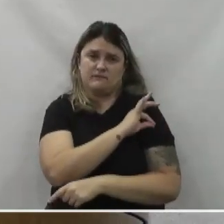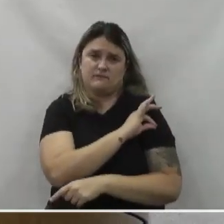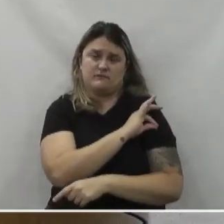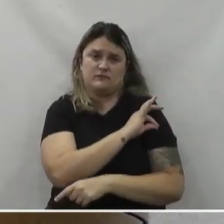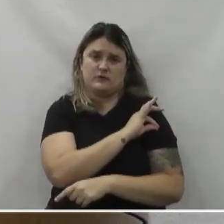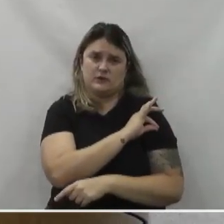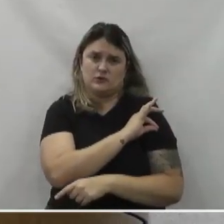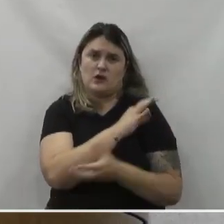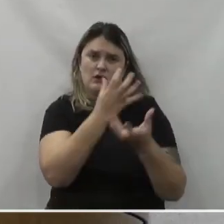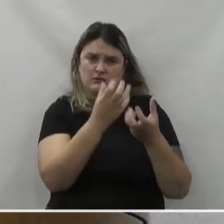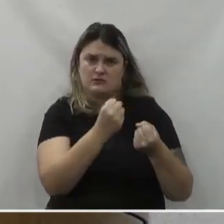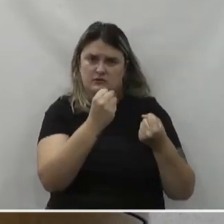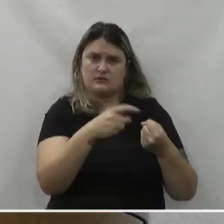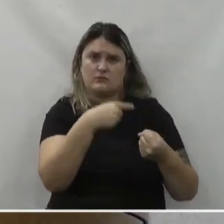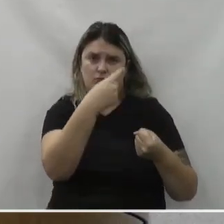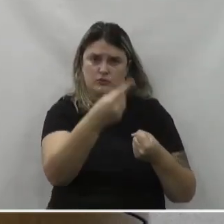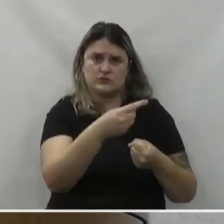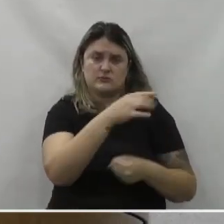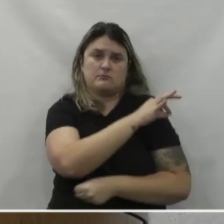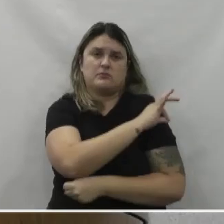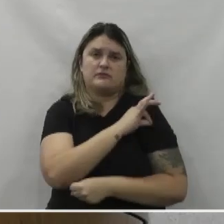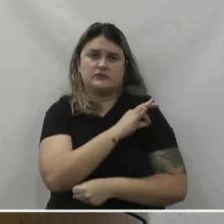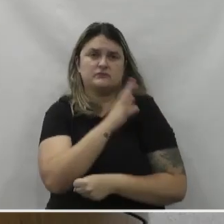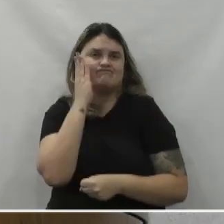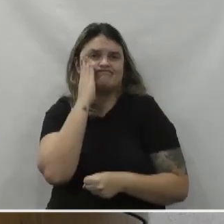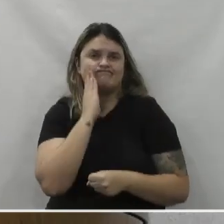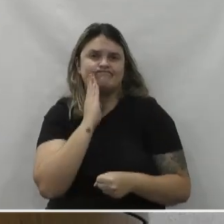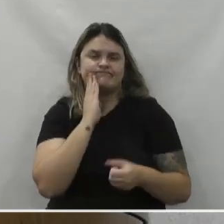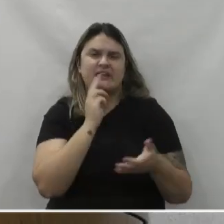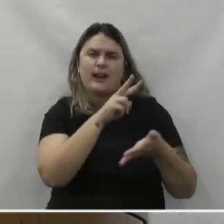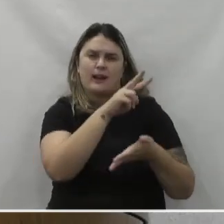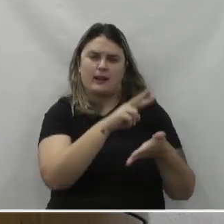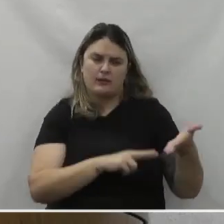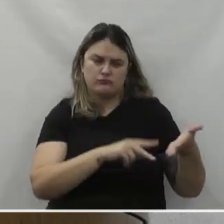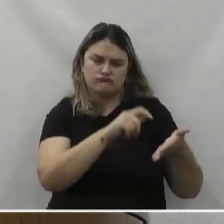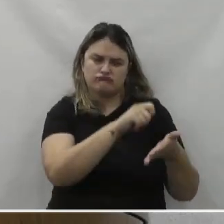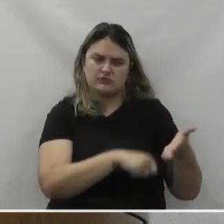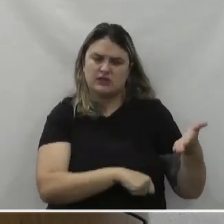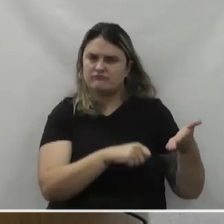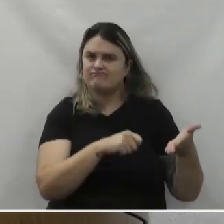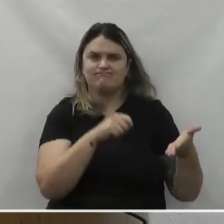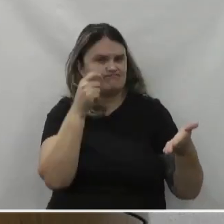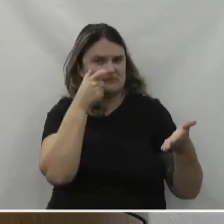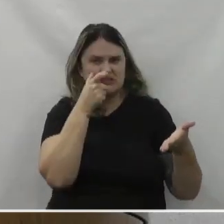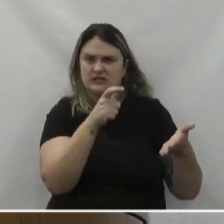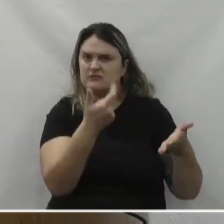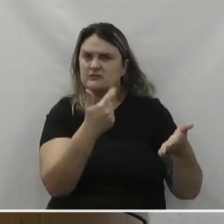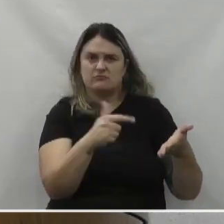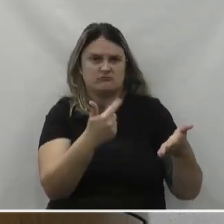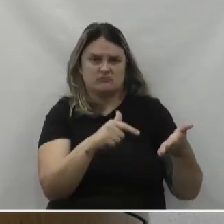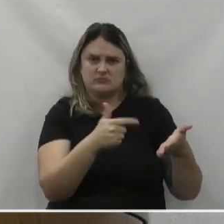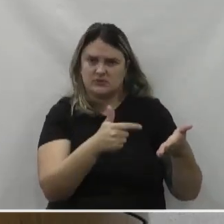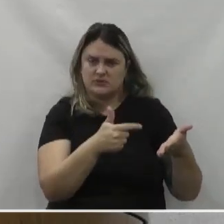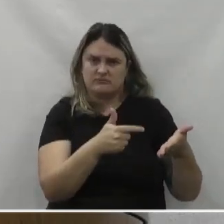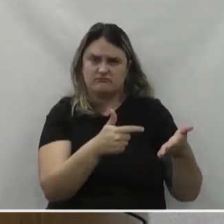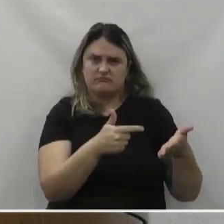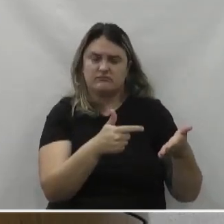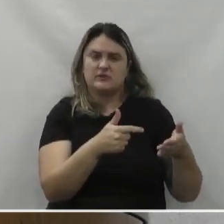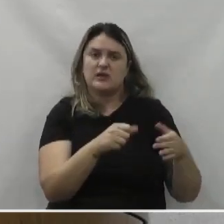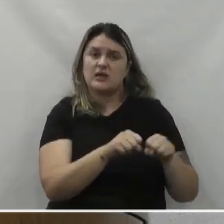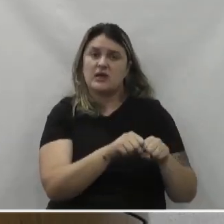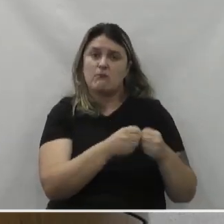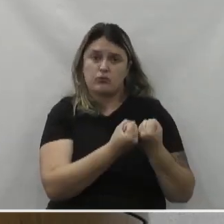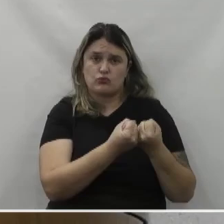sucedendo depois, o prefeito Bachir, acabou não tendo interesse mais nesse contrato e